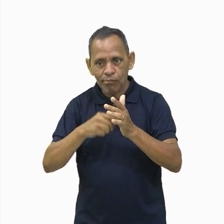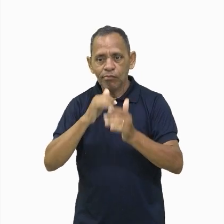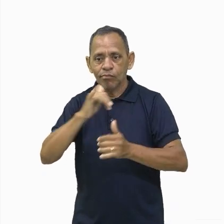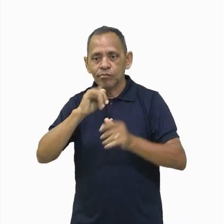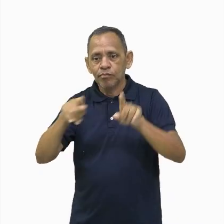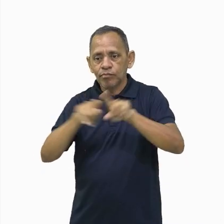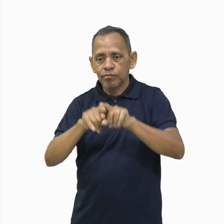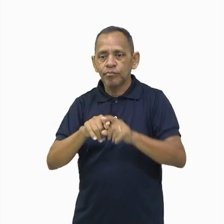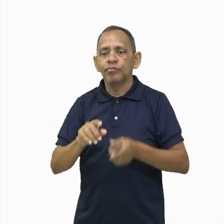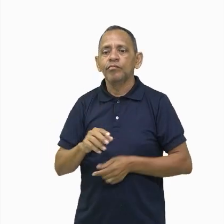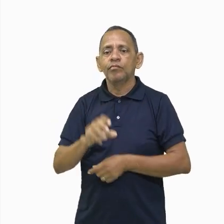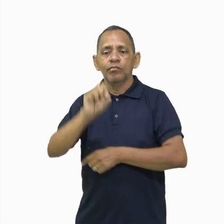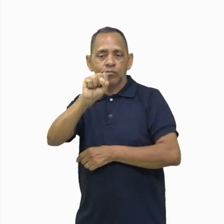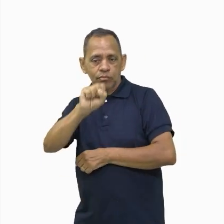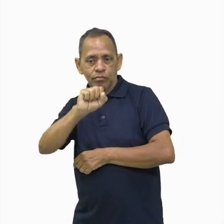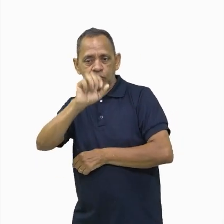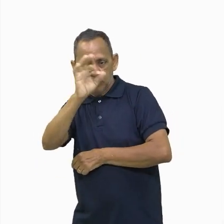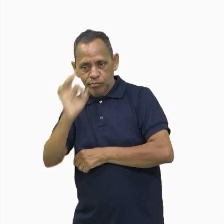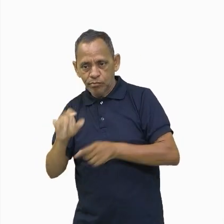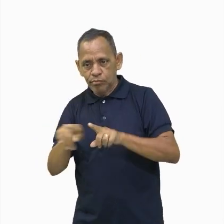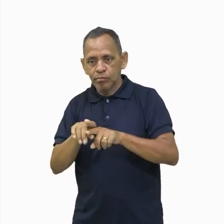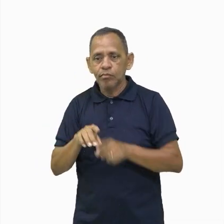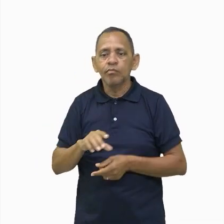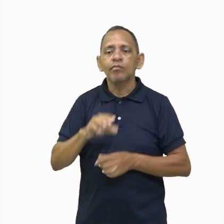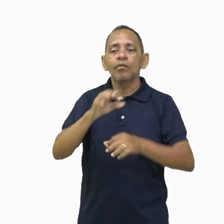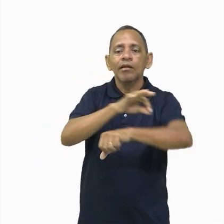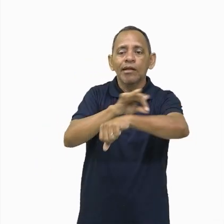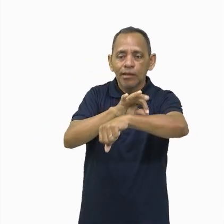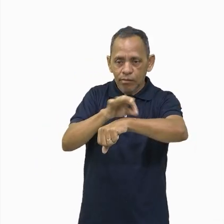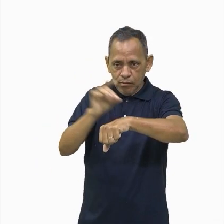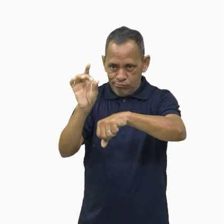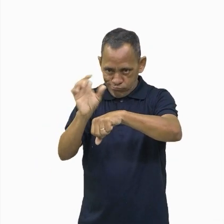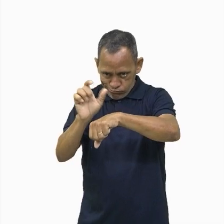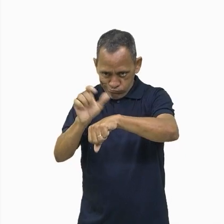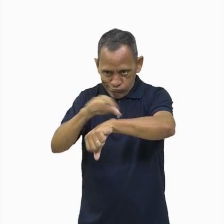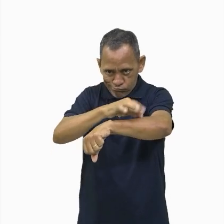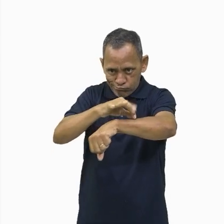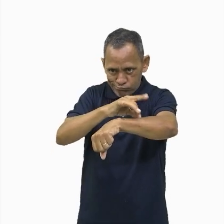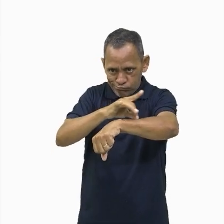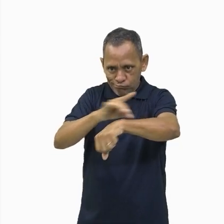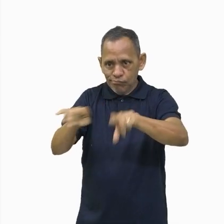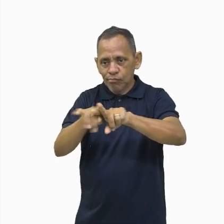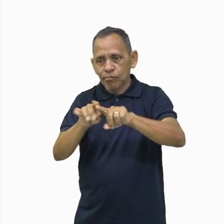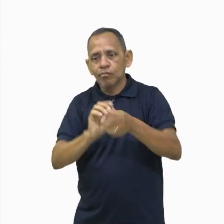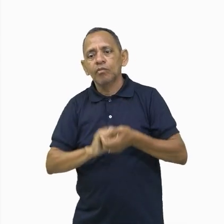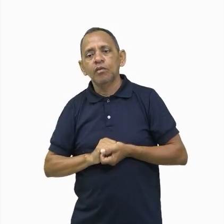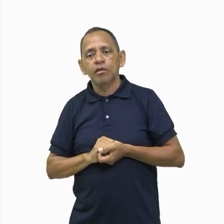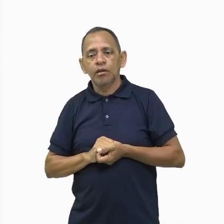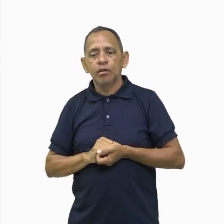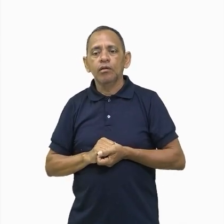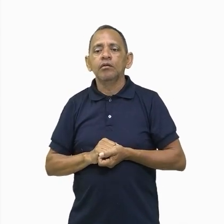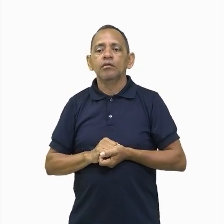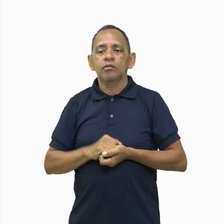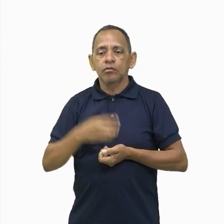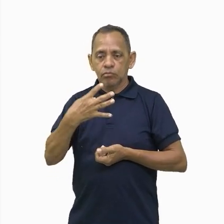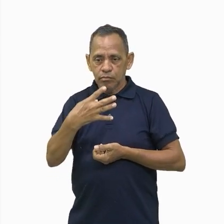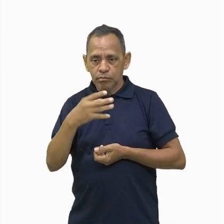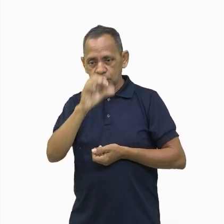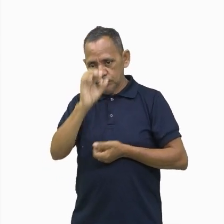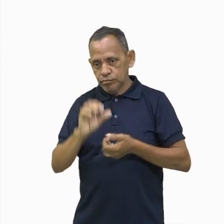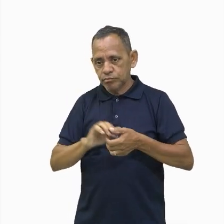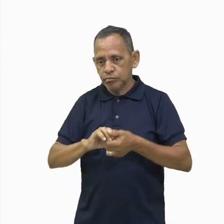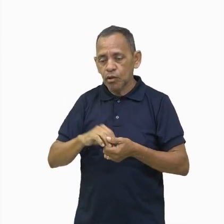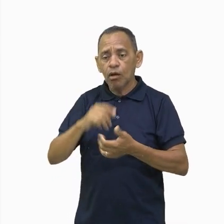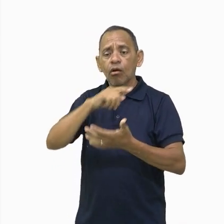carvão natural e o coque com 4%, outras fontes renováveis ainda se destacam somente com 3% e